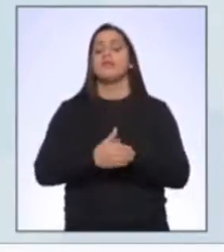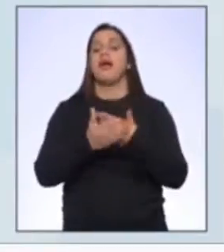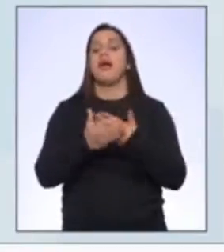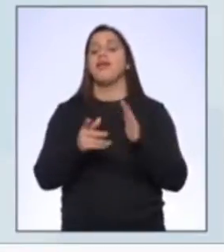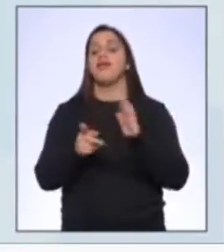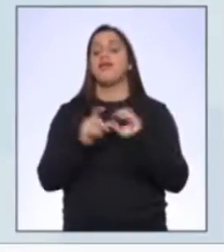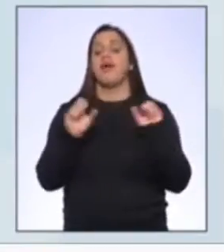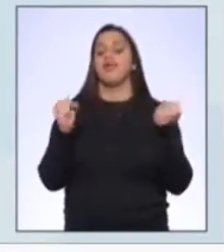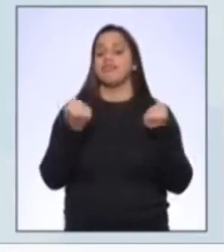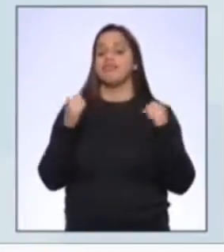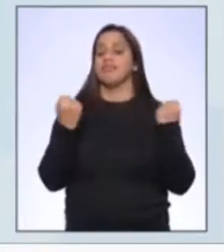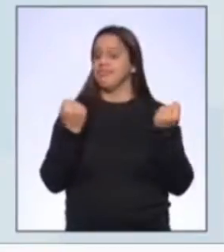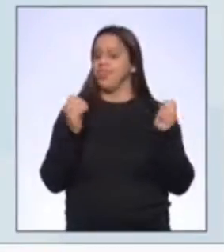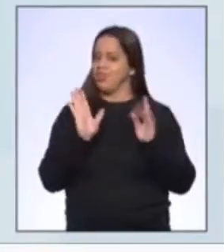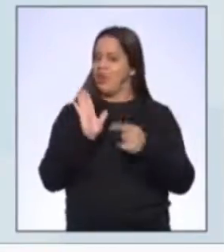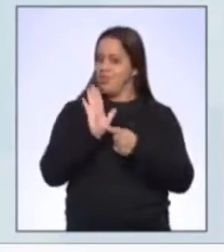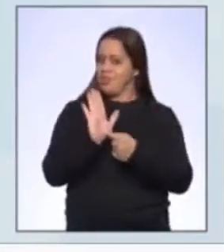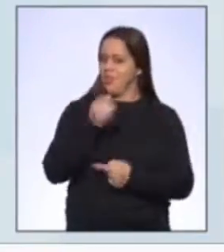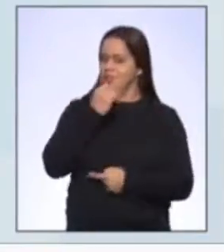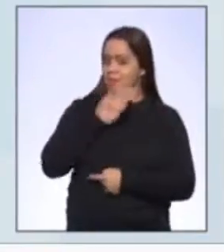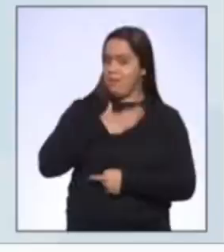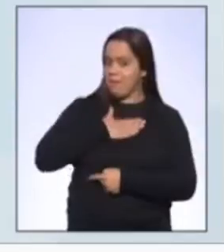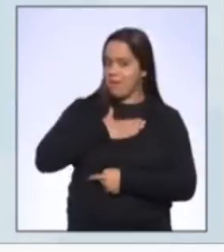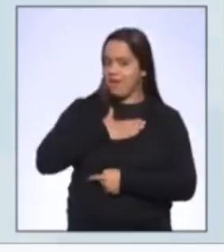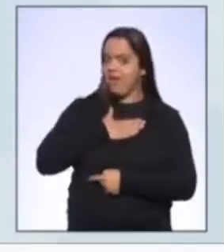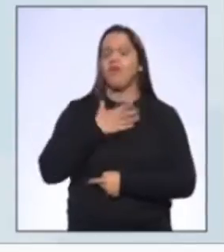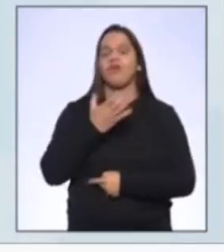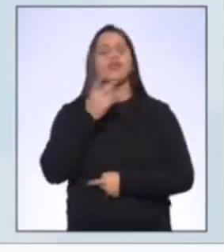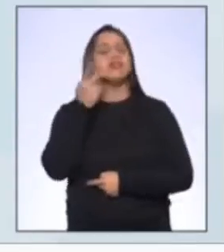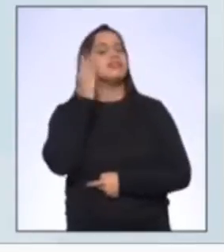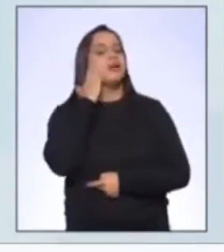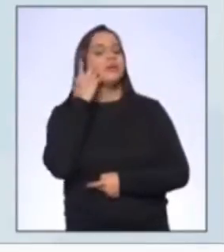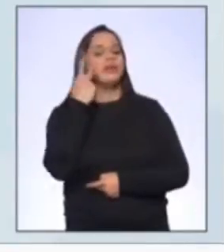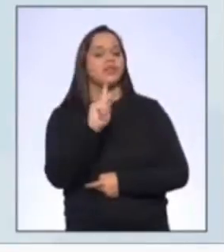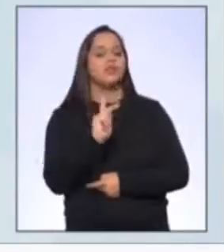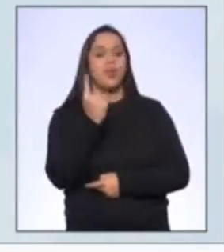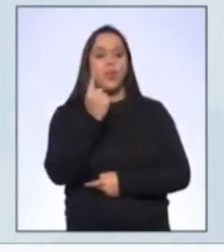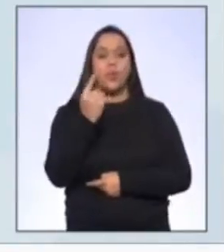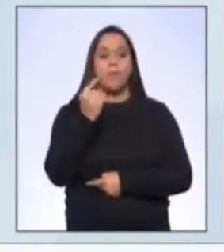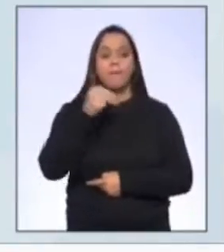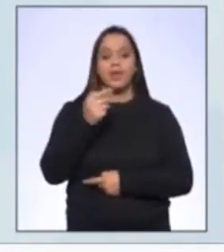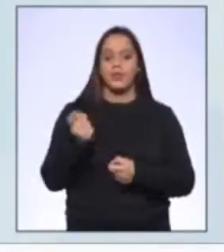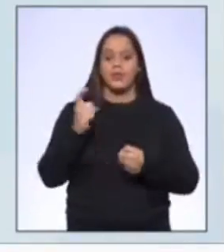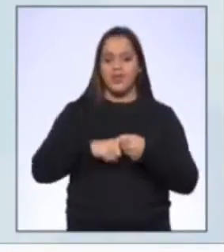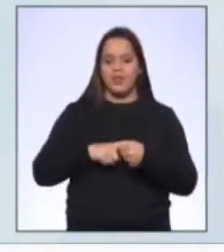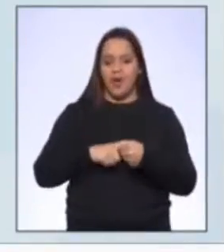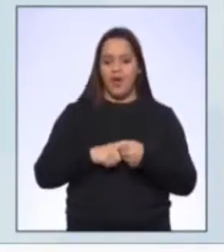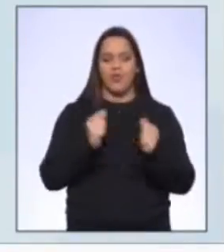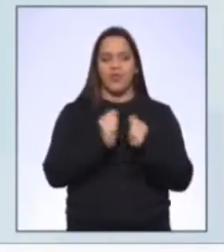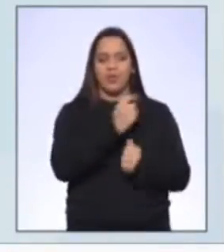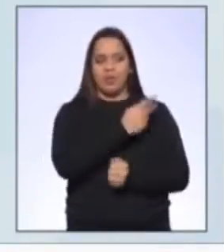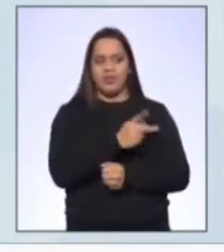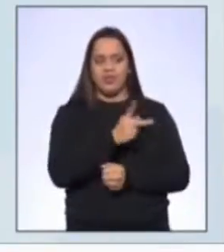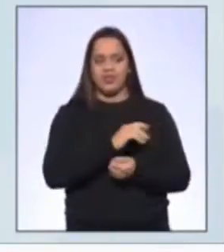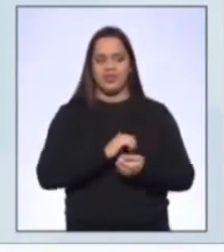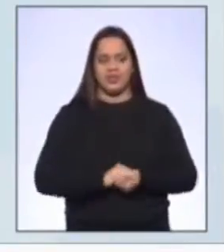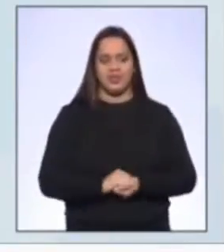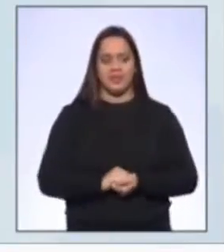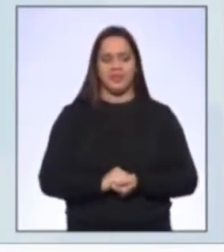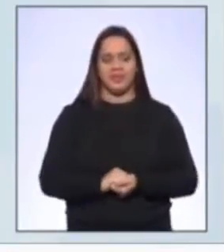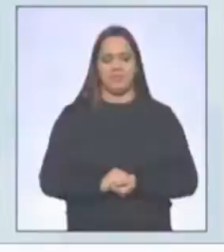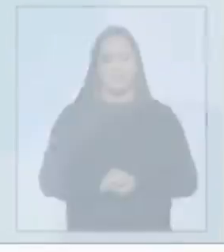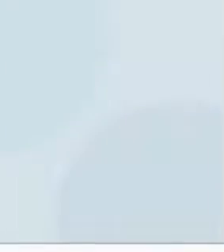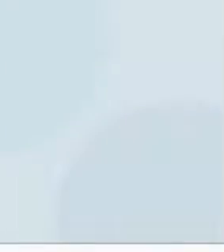de exemplos eu já dei exemplo da minha escola agora eu quero saber da sua rapidinho um minuto eu volto com a professora juliana